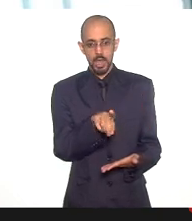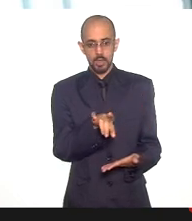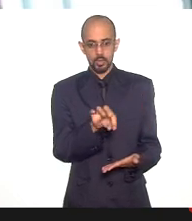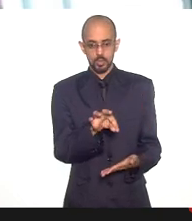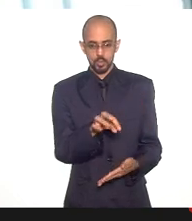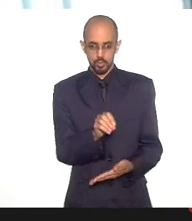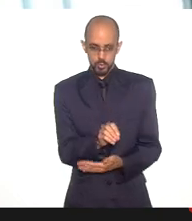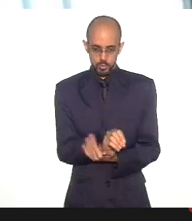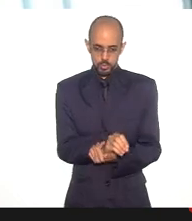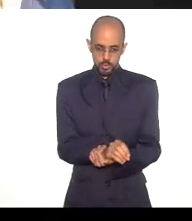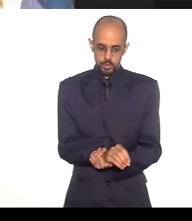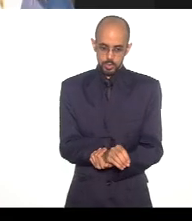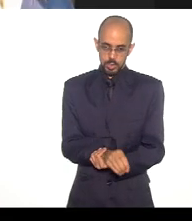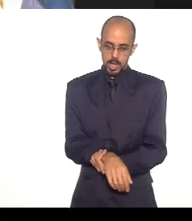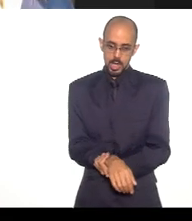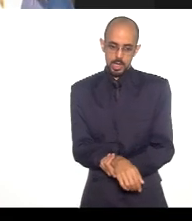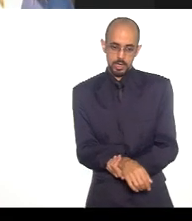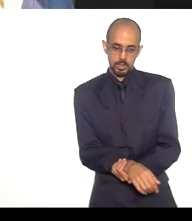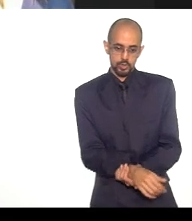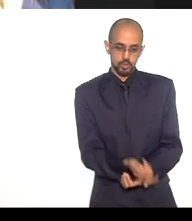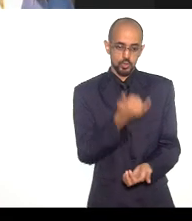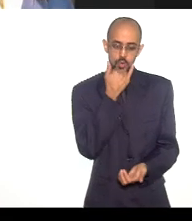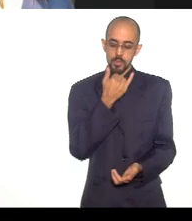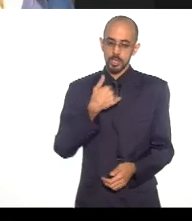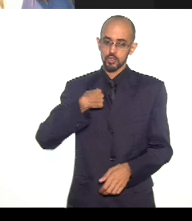Luiz Paulo, sou eu, Alex, aqui. Né? Na verdade,